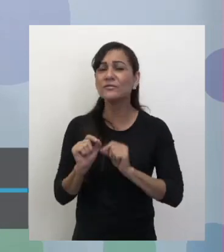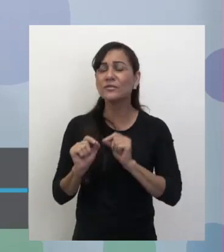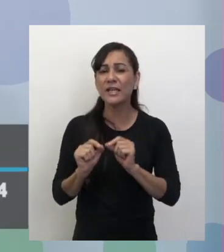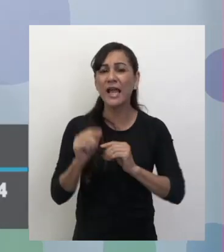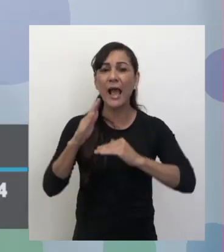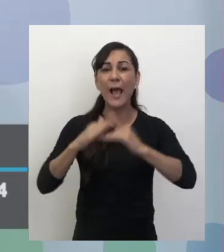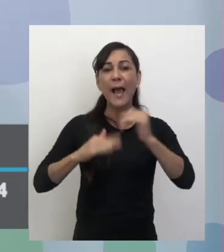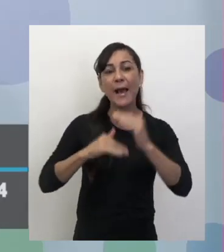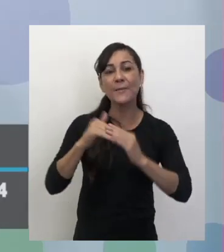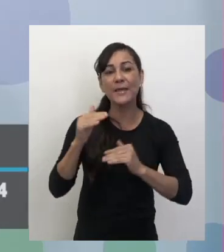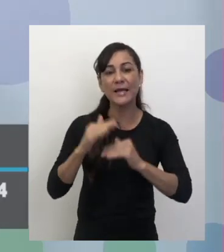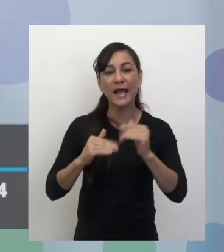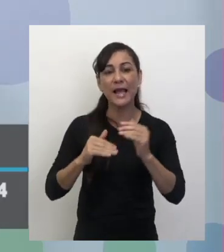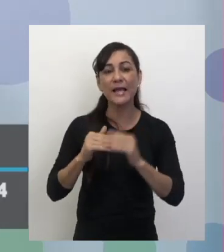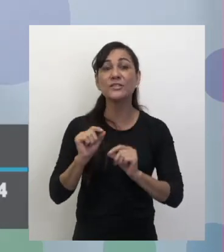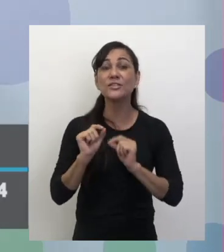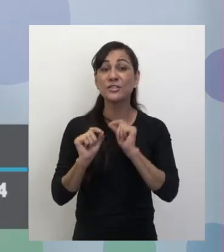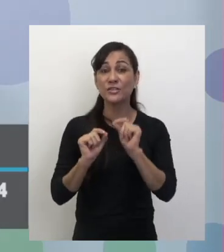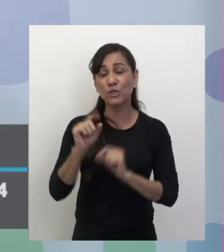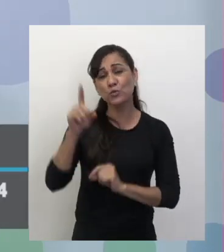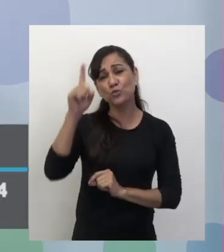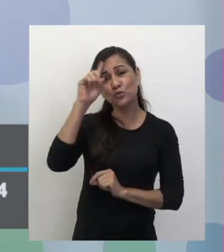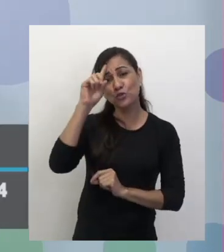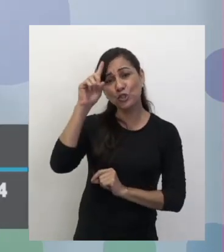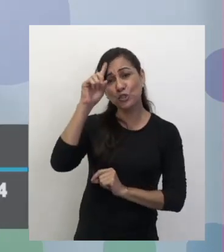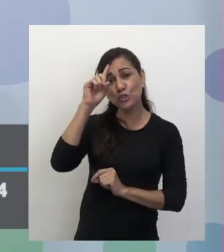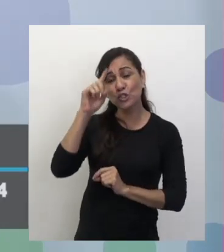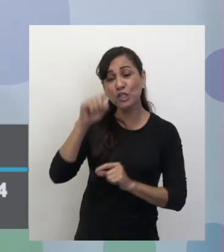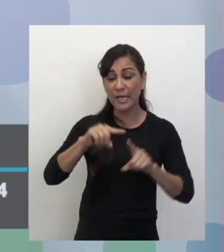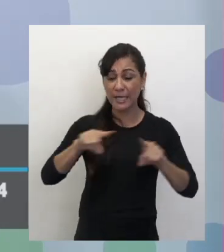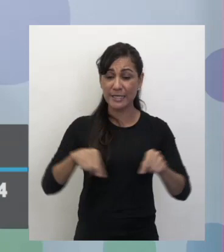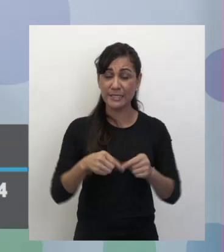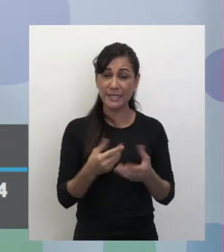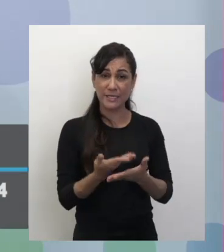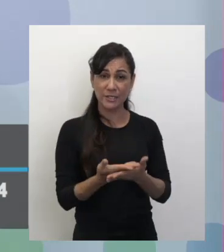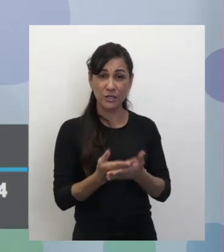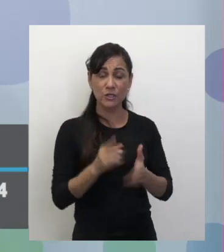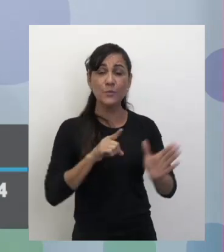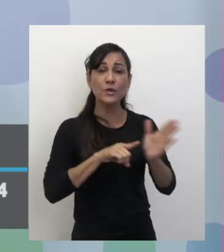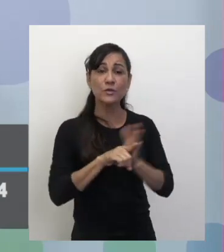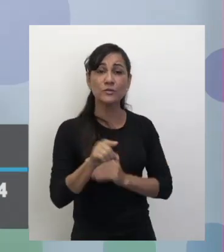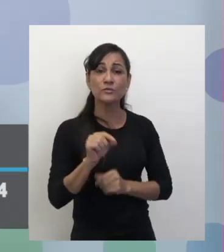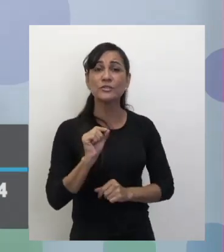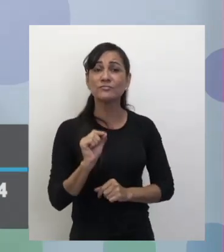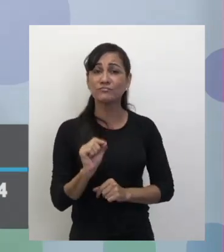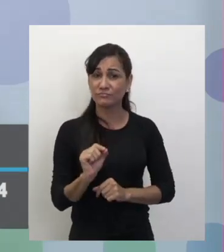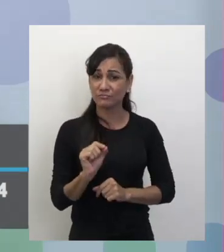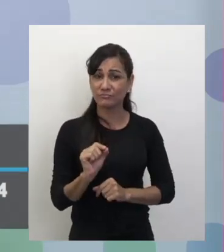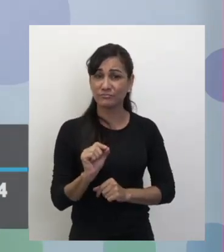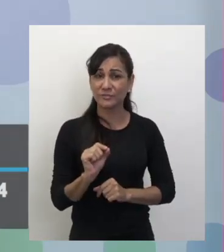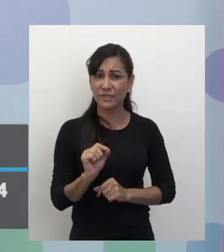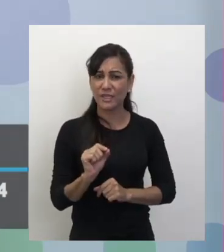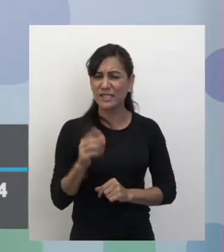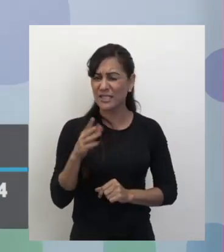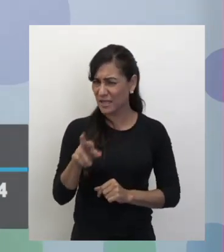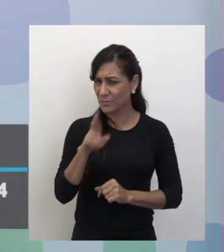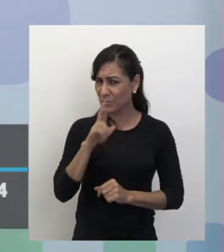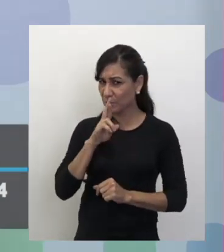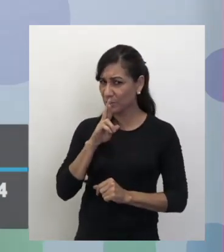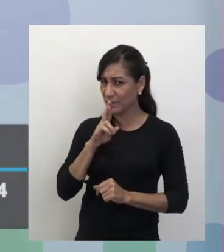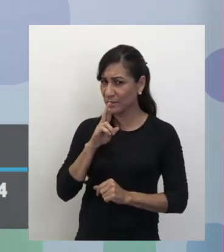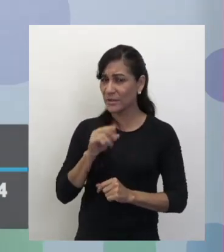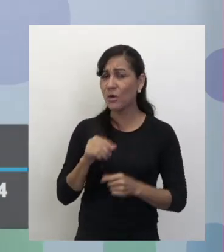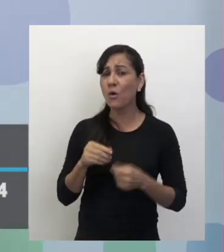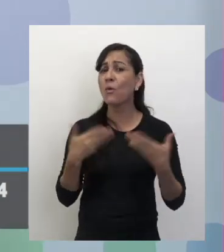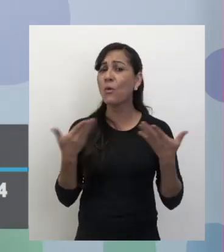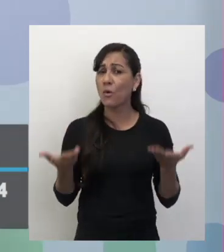a habilidade de falar do dia a dia na sala de aula. Então, se eu pergunto para vocês, what time is it? Você sabe responder? Bom, então como é que a